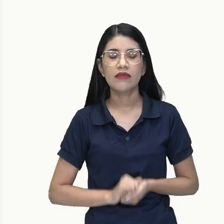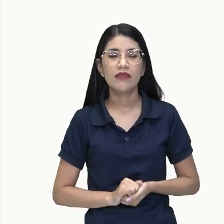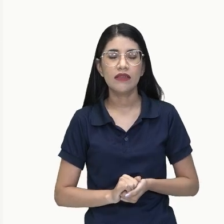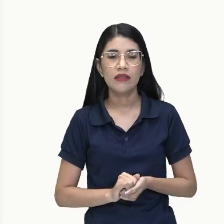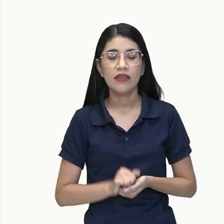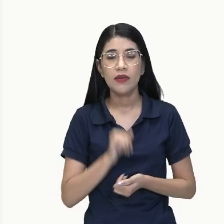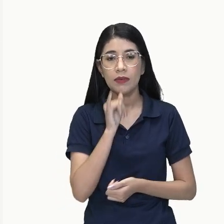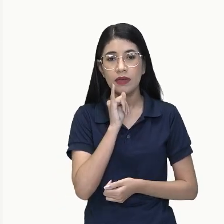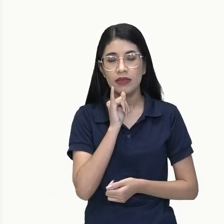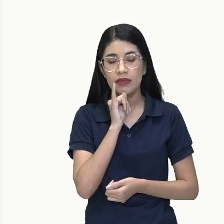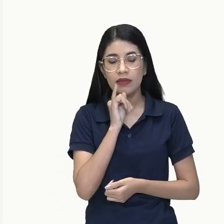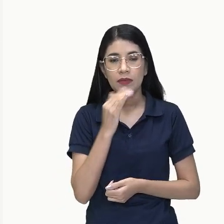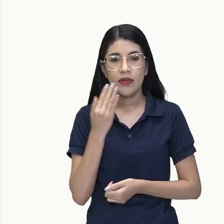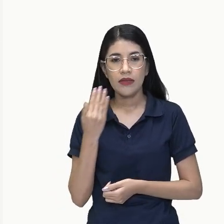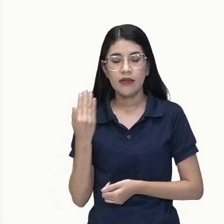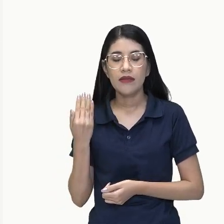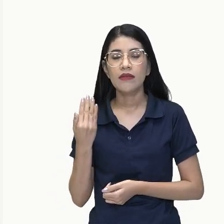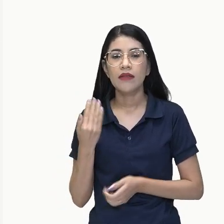caso,